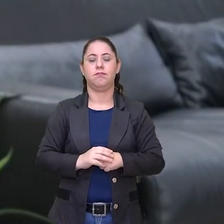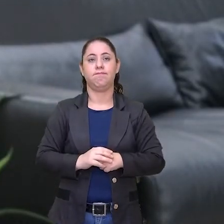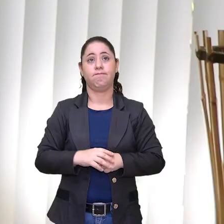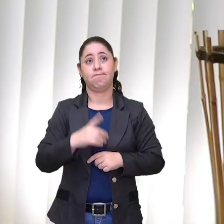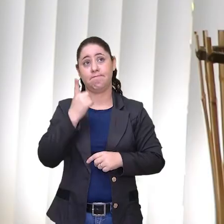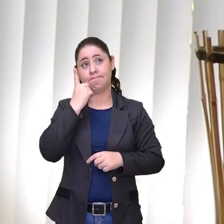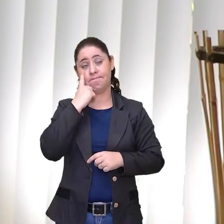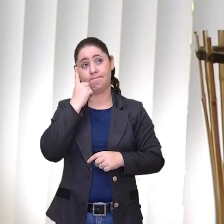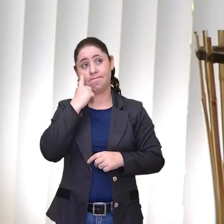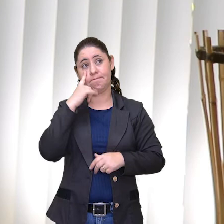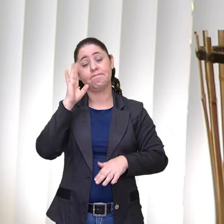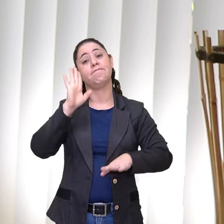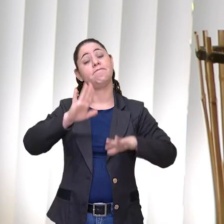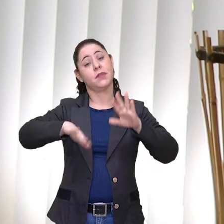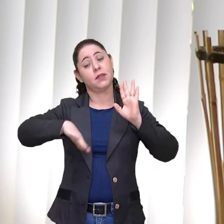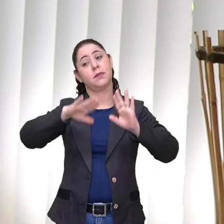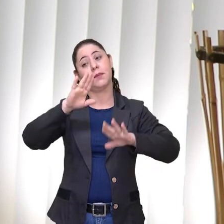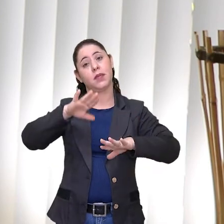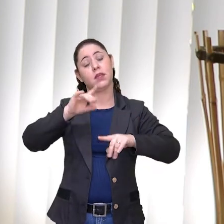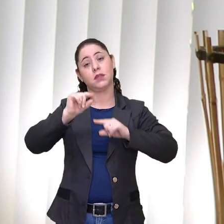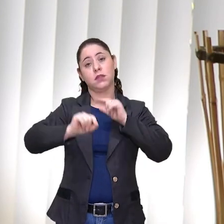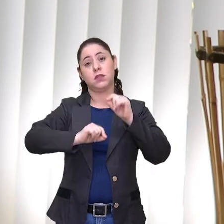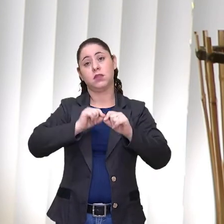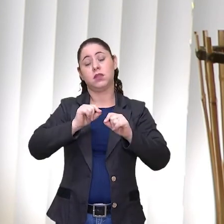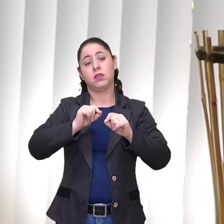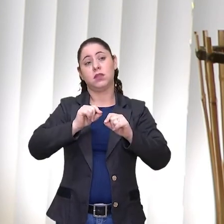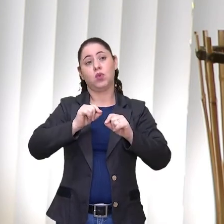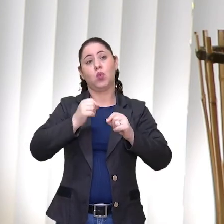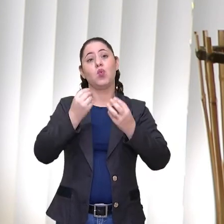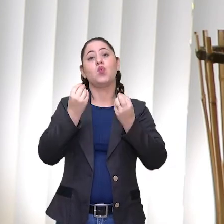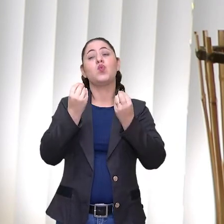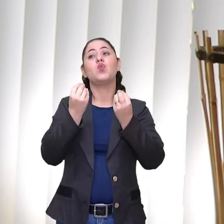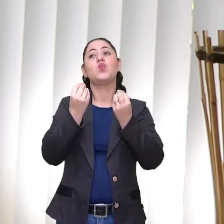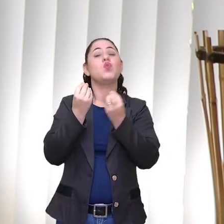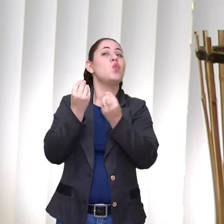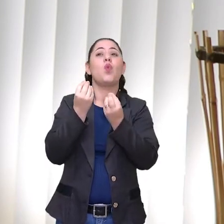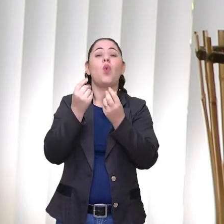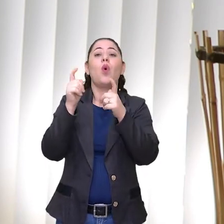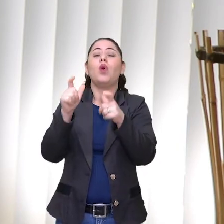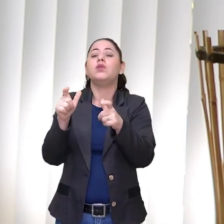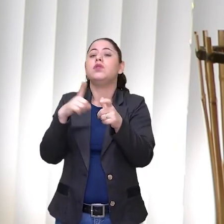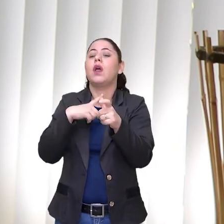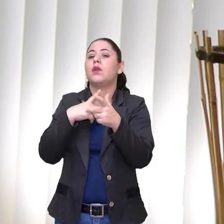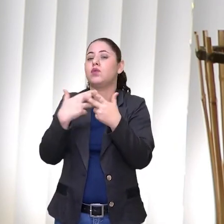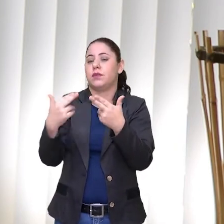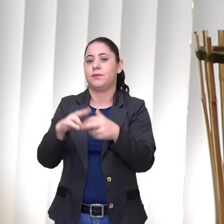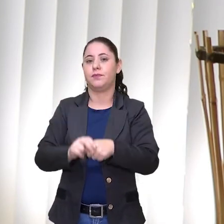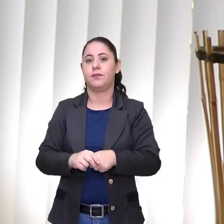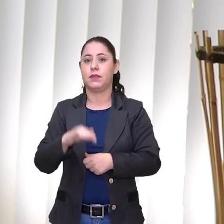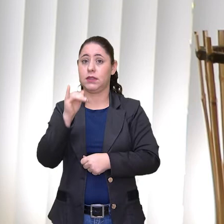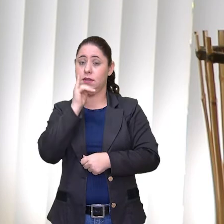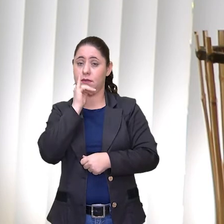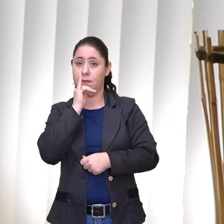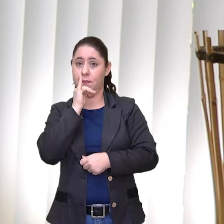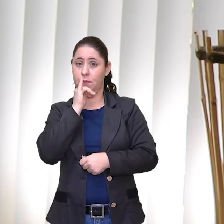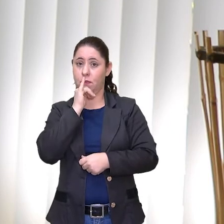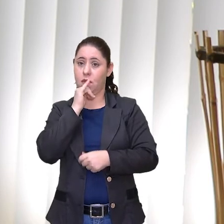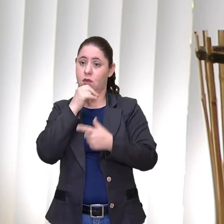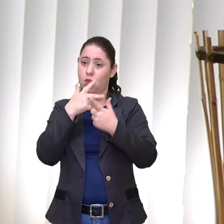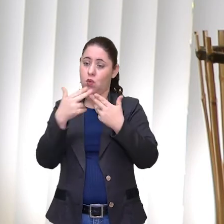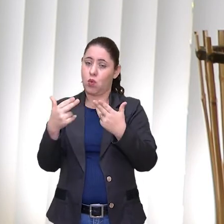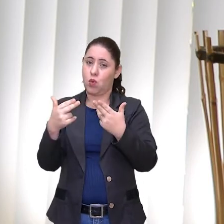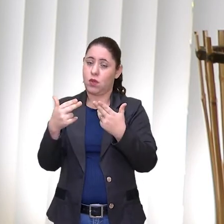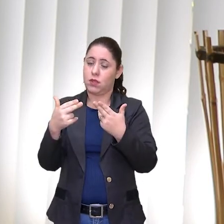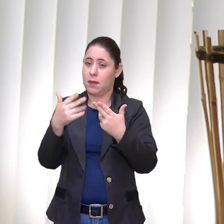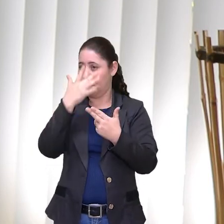muito? Olha, isso depende bastante de com quem o bem se encontra. Se o bem estiver